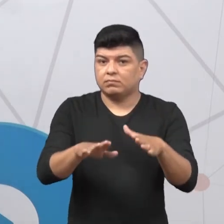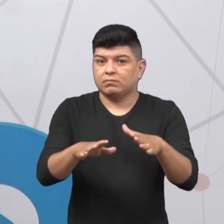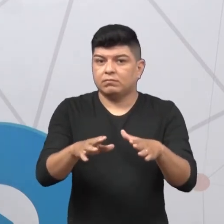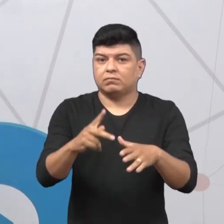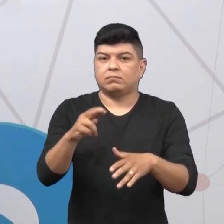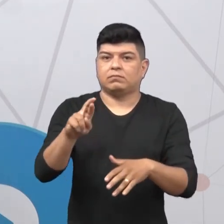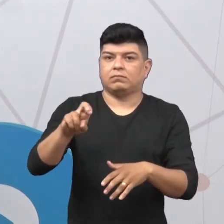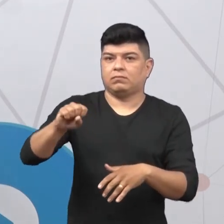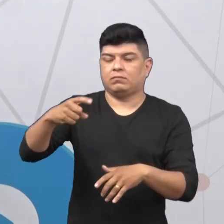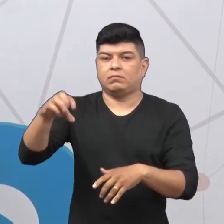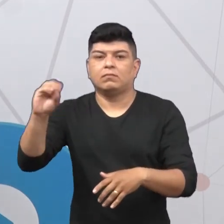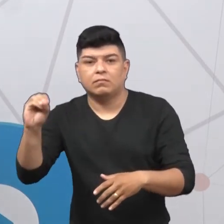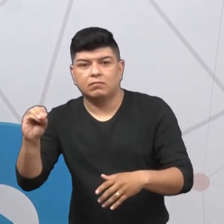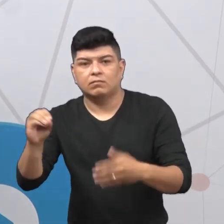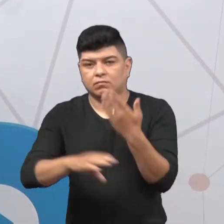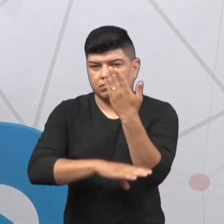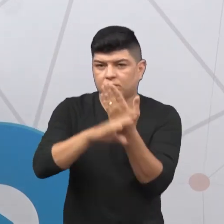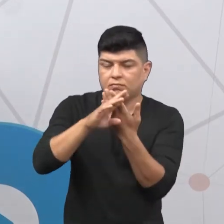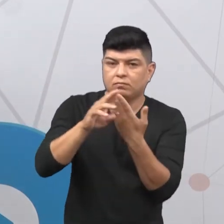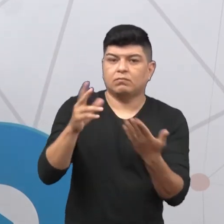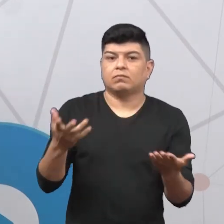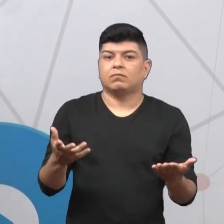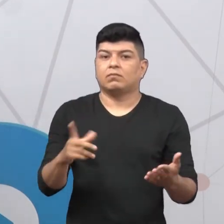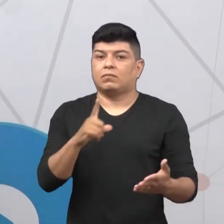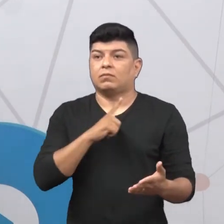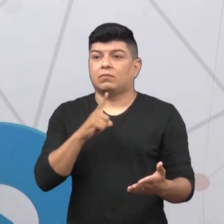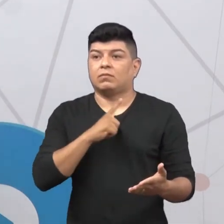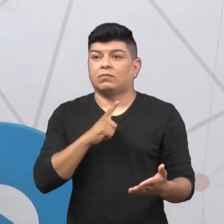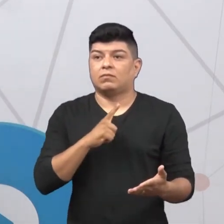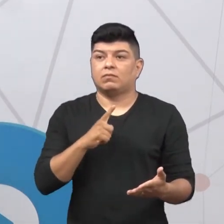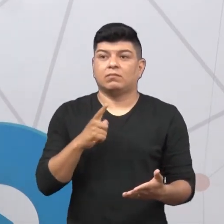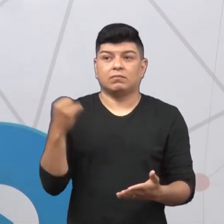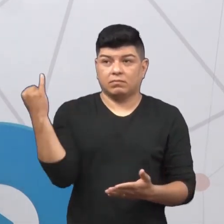pressão, volume e temperatura. E aí nós temos aqui um caso